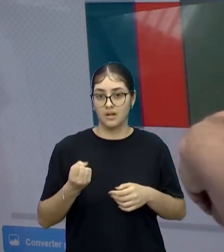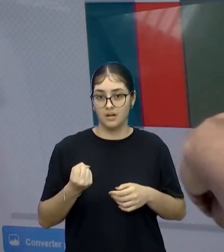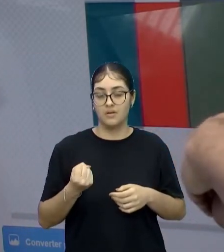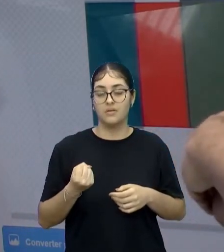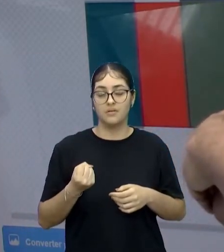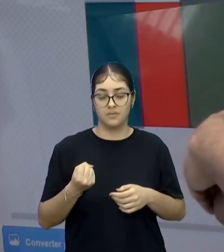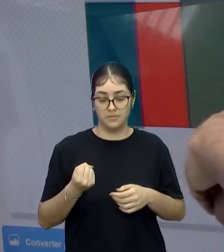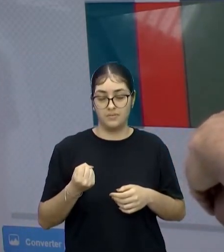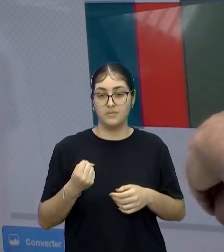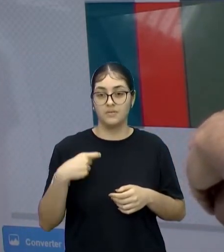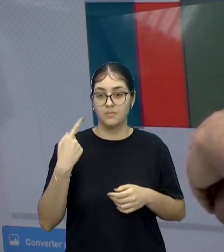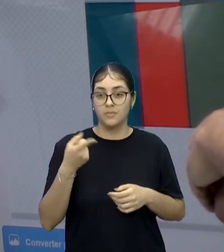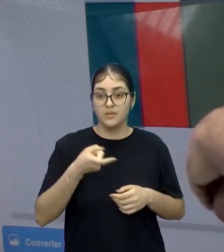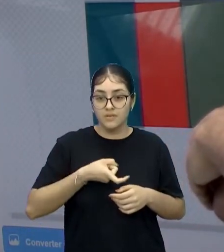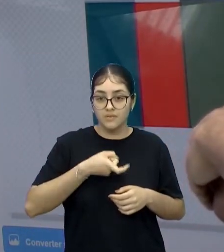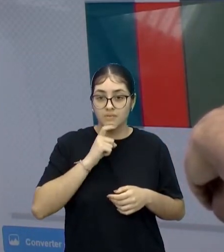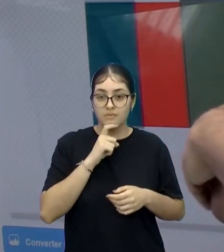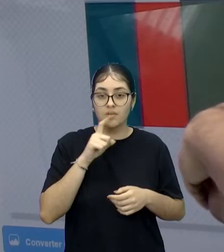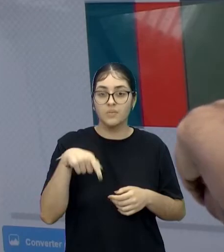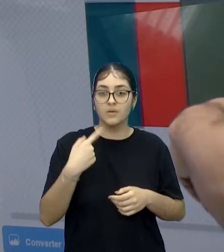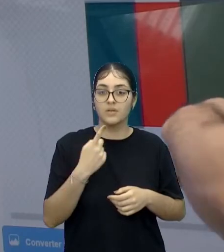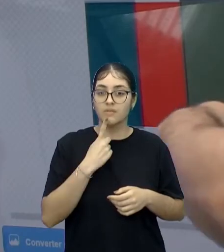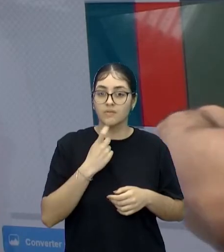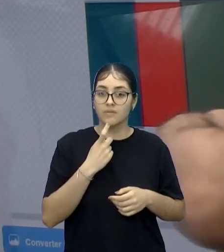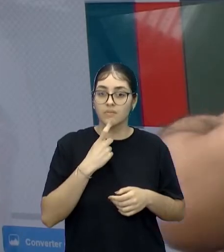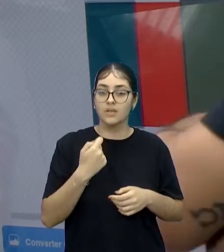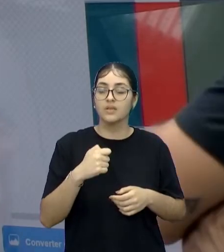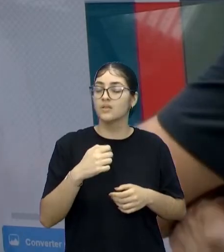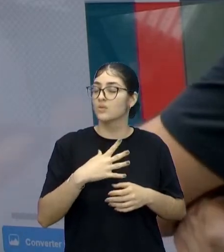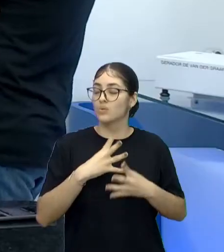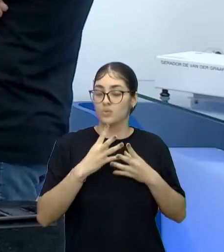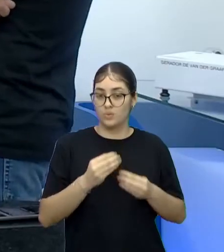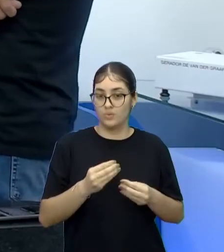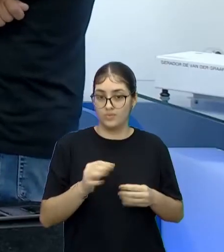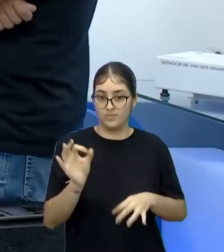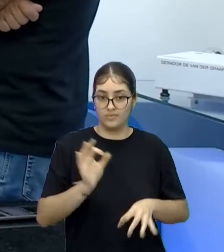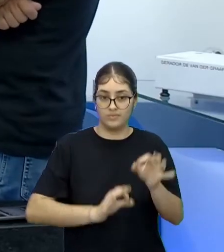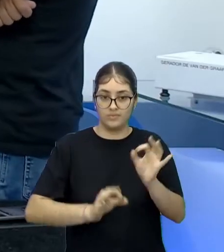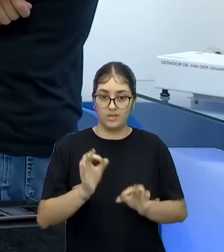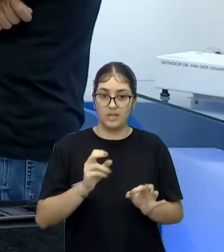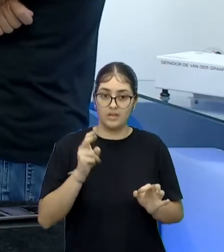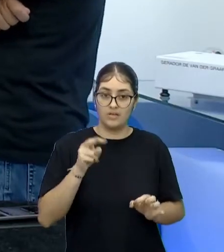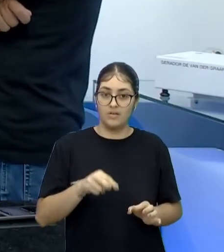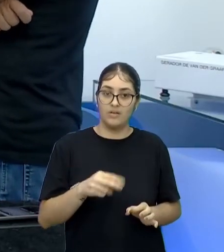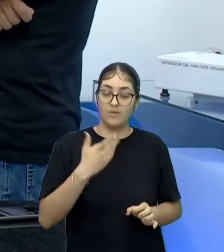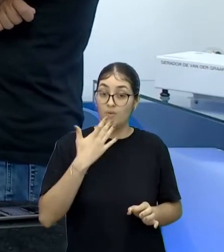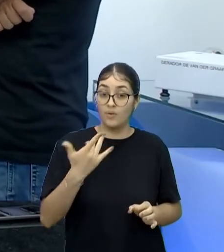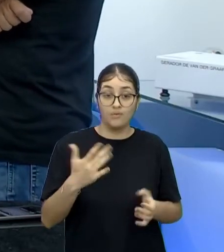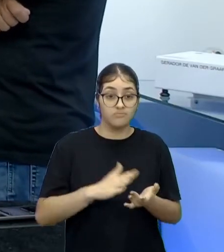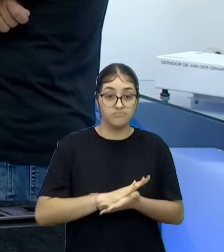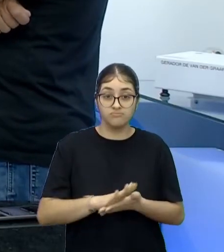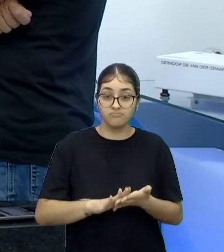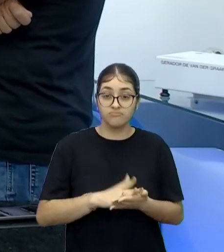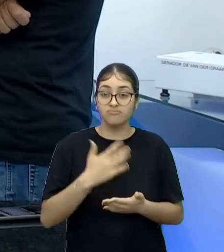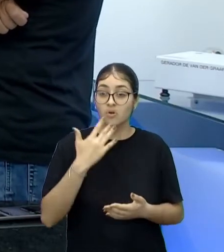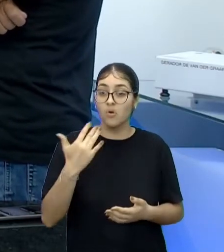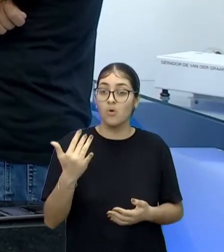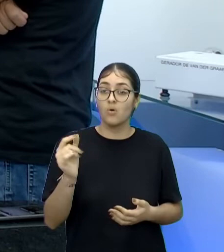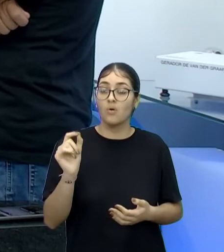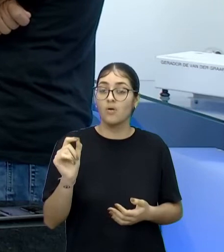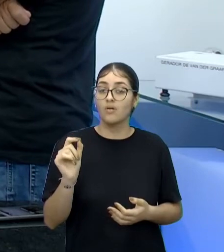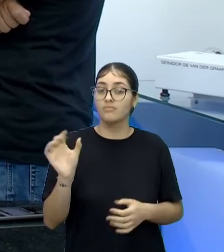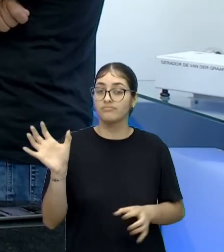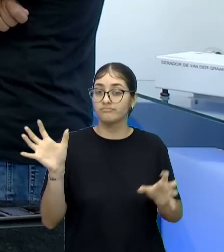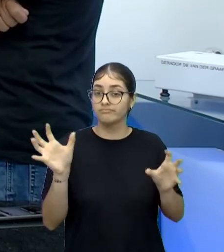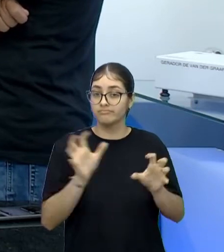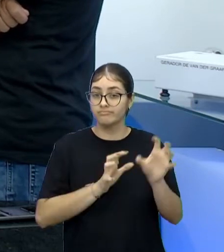depois o verde e depois o vermelho. Você tem que subir tudo. Então você sobe o teclado sem cor nenhuma. Eu coloquei uma cor mais fosca,